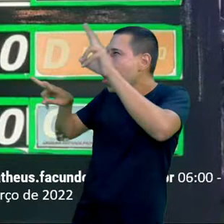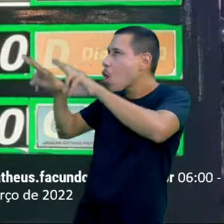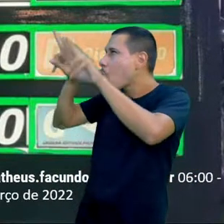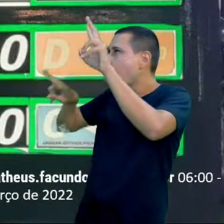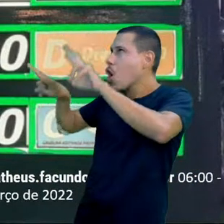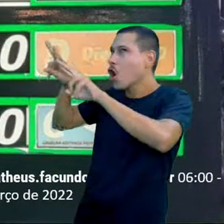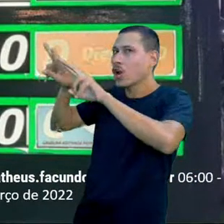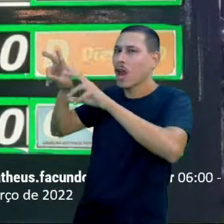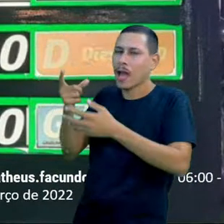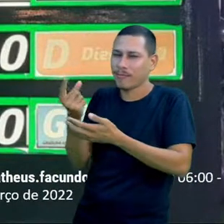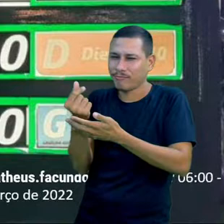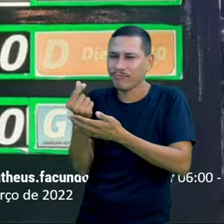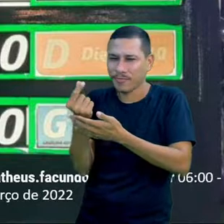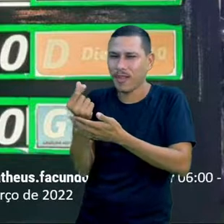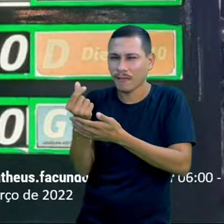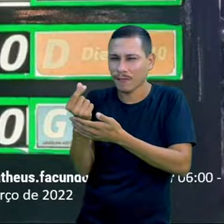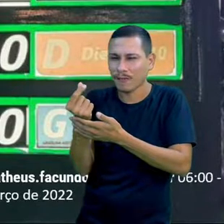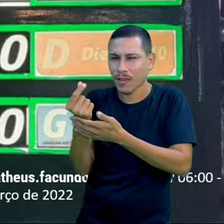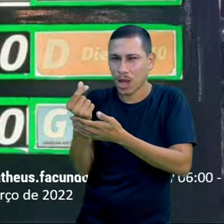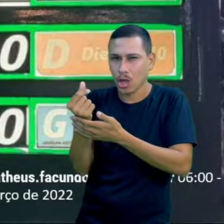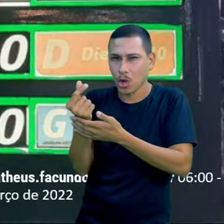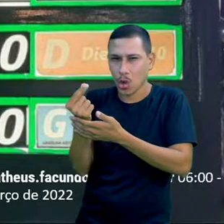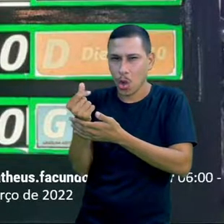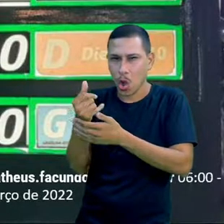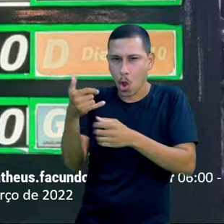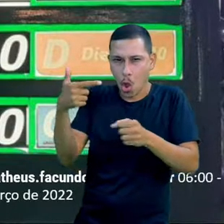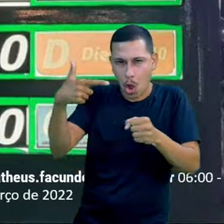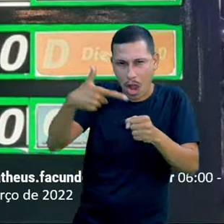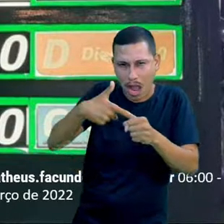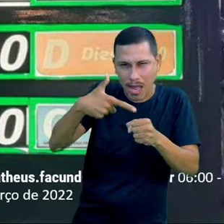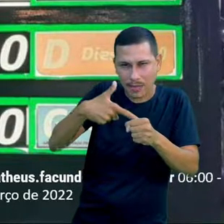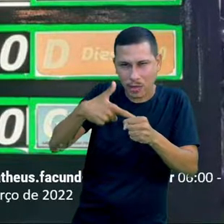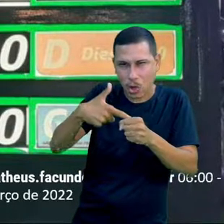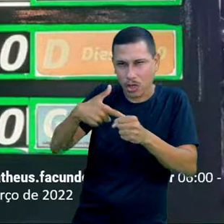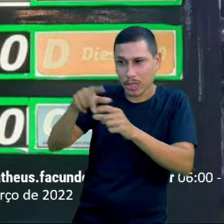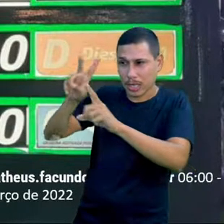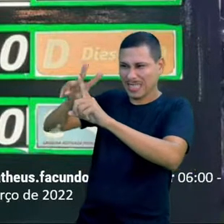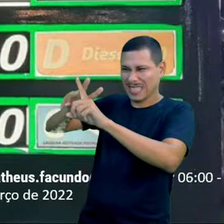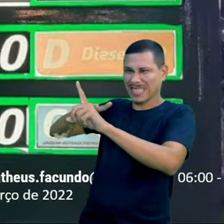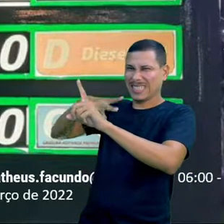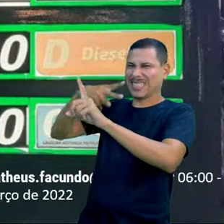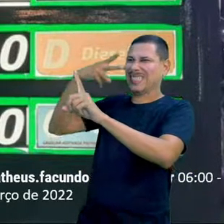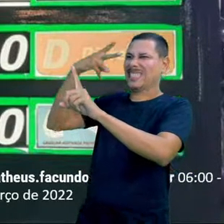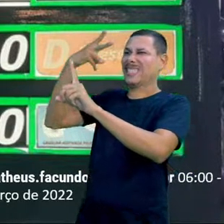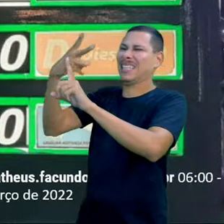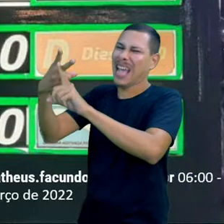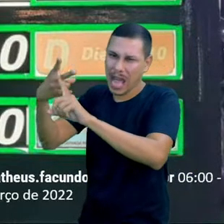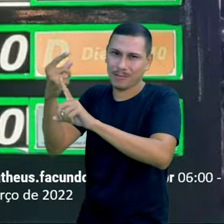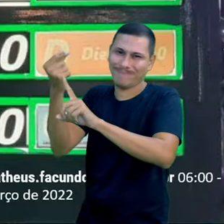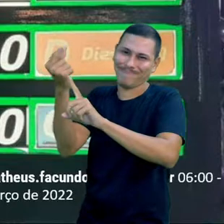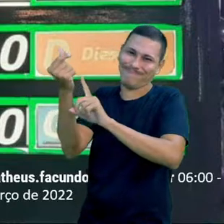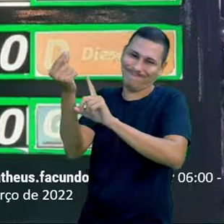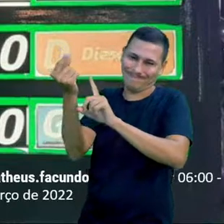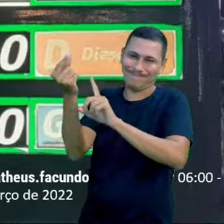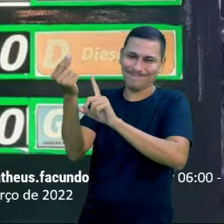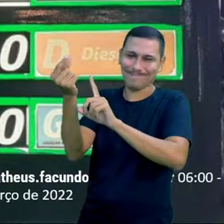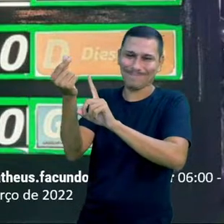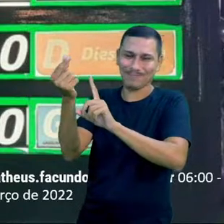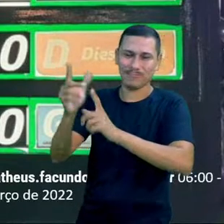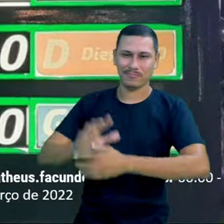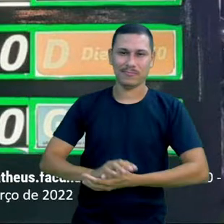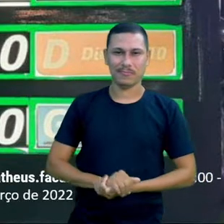começa oficialmente hoje. Postos já aumentaram os